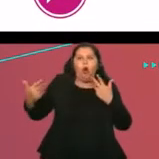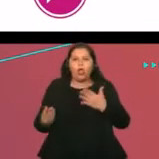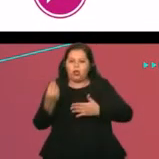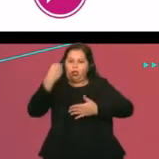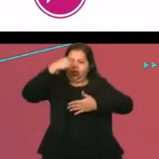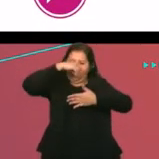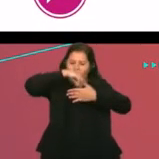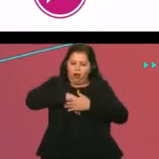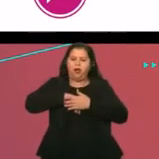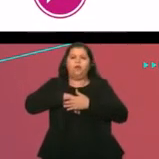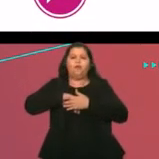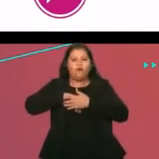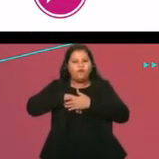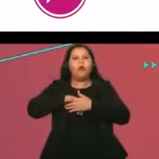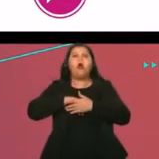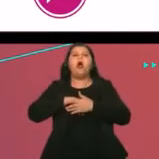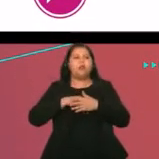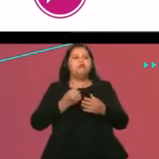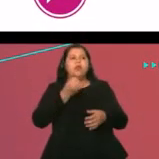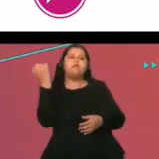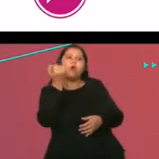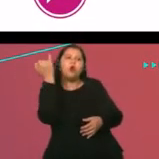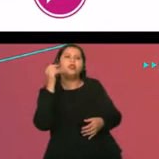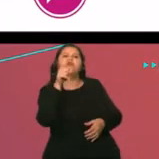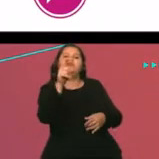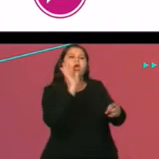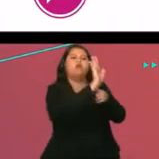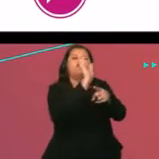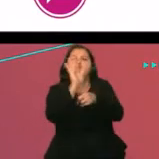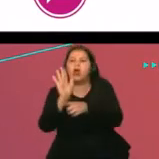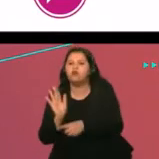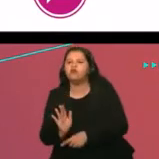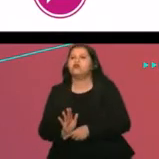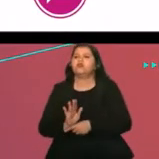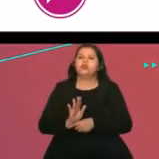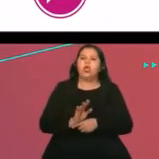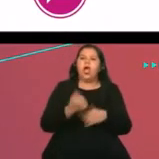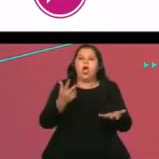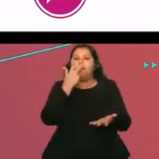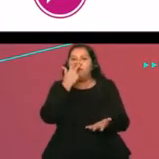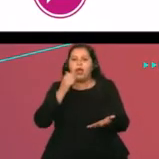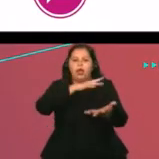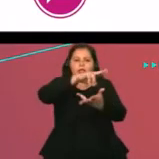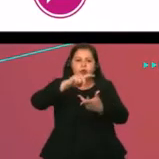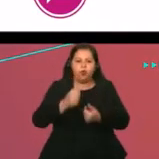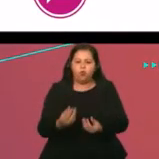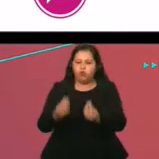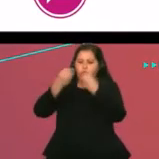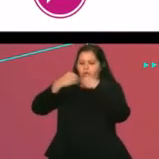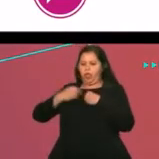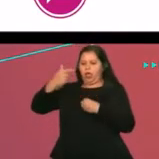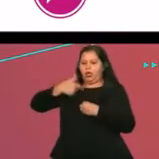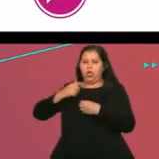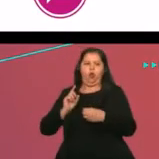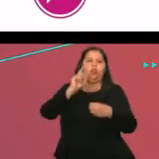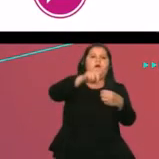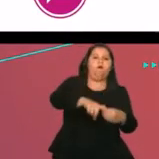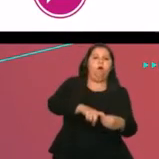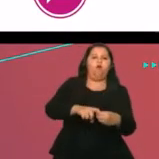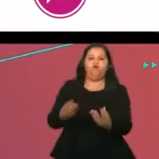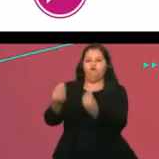que você vale a pena você tentar fazer o bem para as pessoas como uma questão de retribuição a que o mundo fez para você até hoje lá